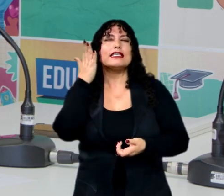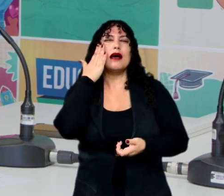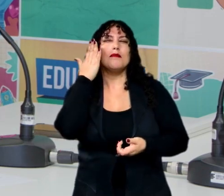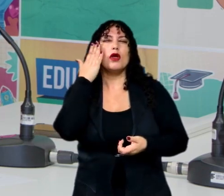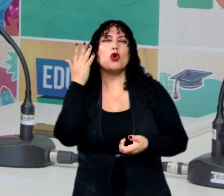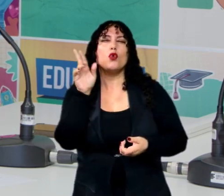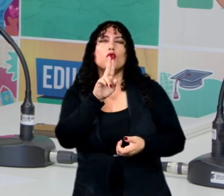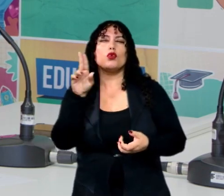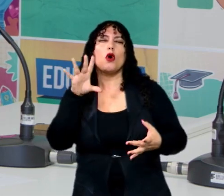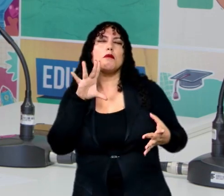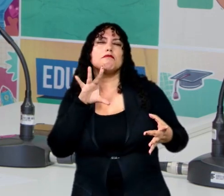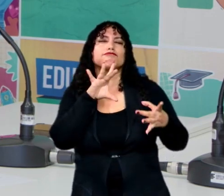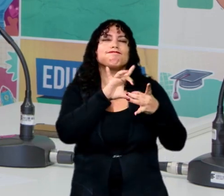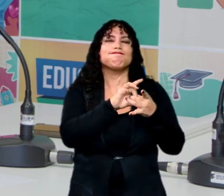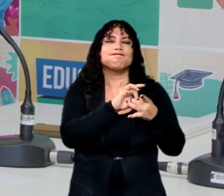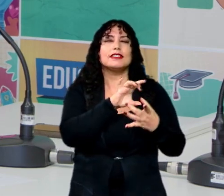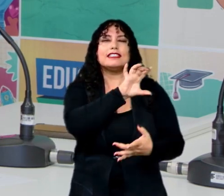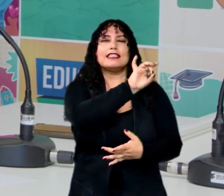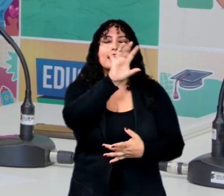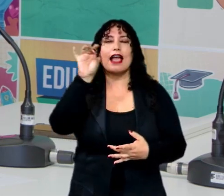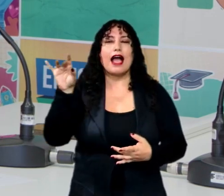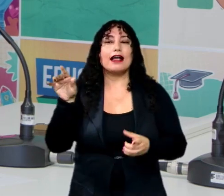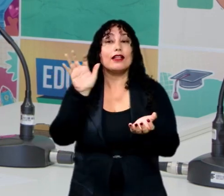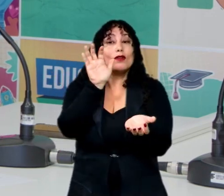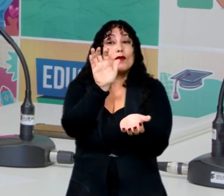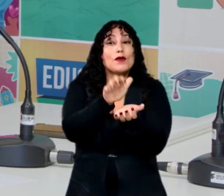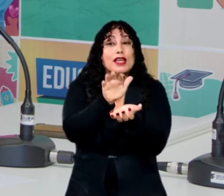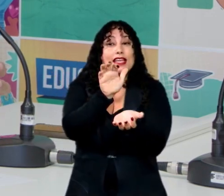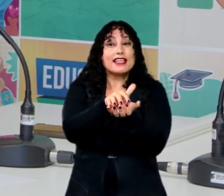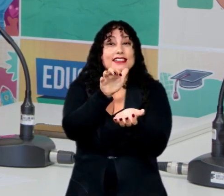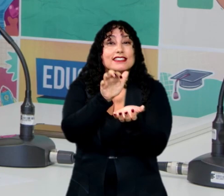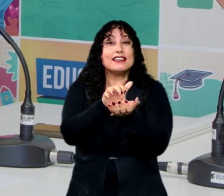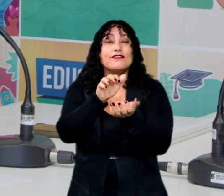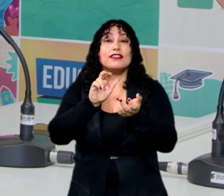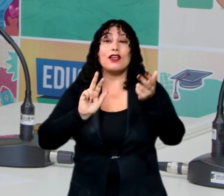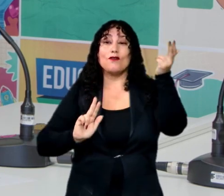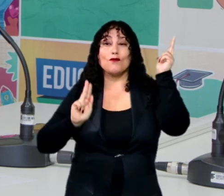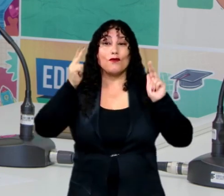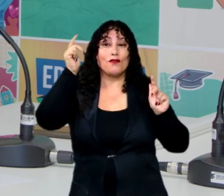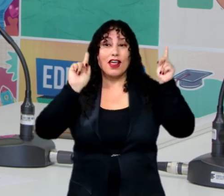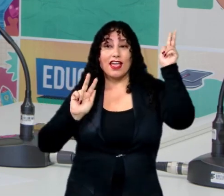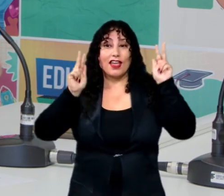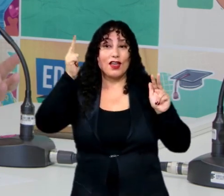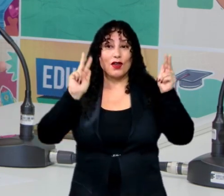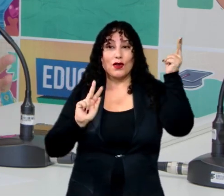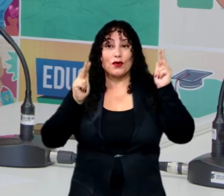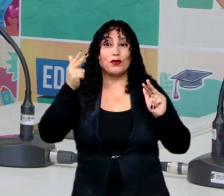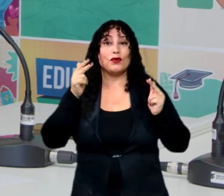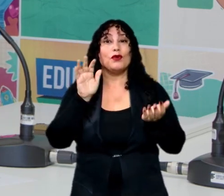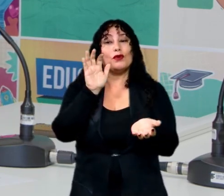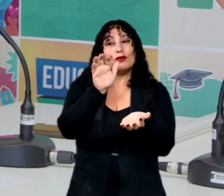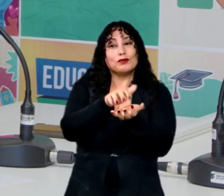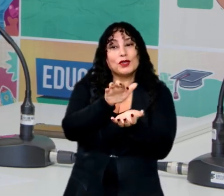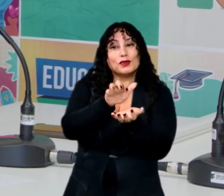agora a dança de cada um, mas lá em Recife nós temos o frevo, em Pernambuco nós temos o